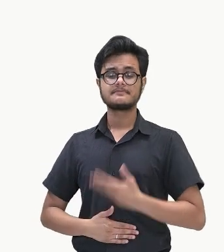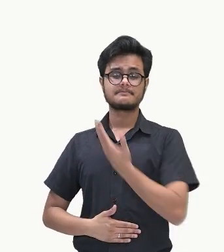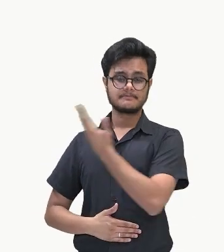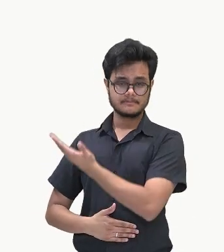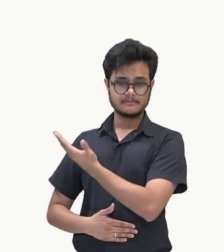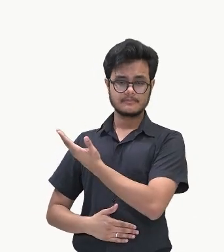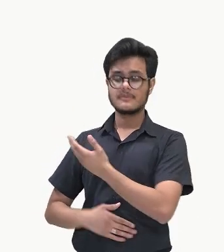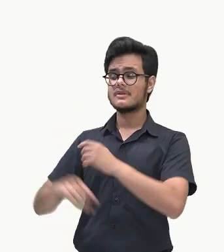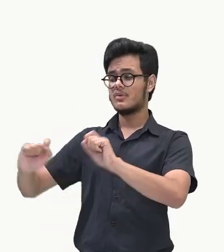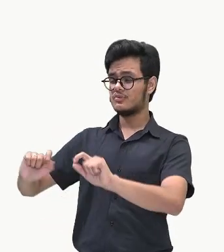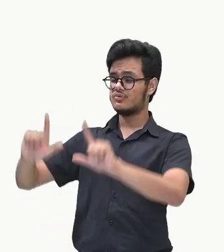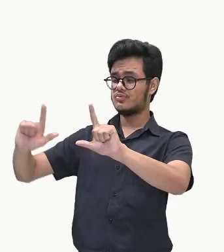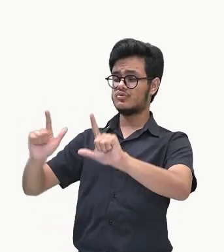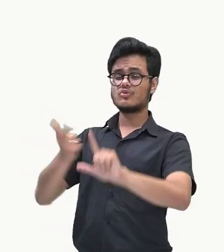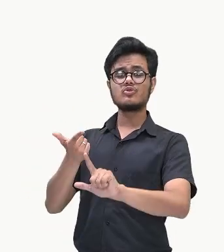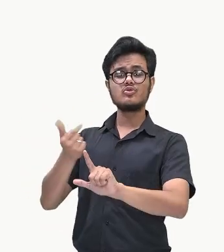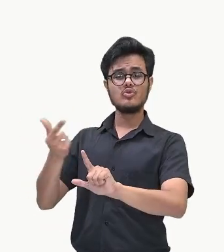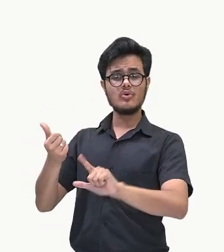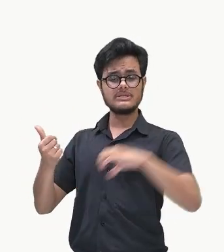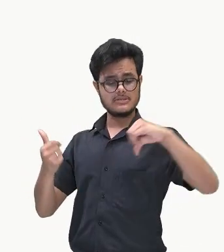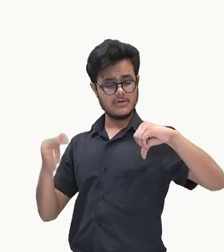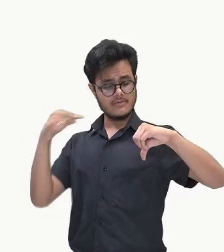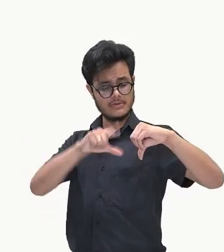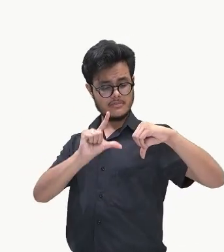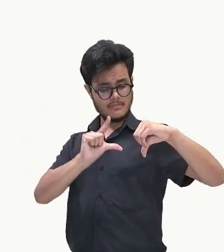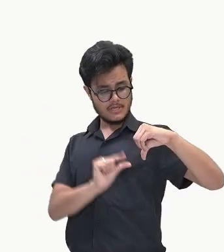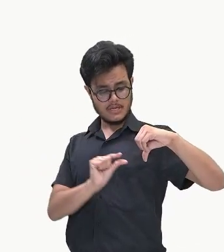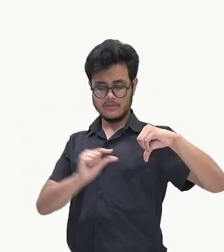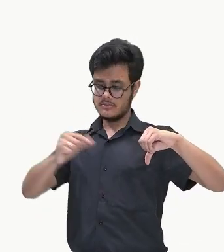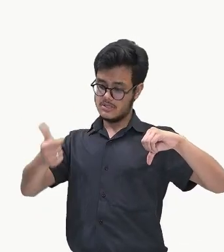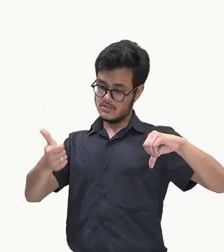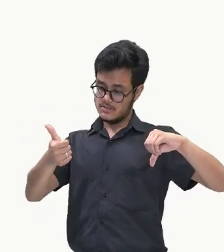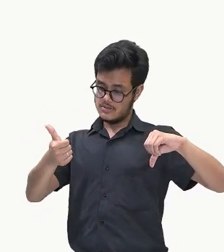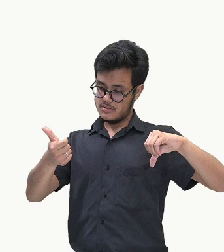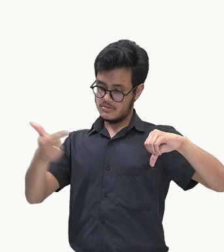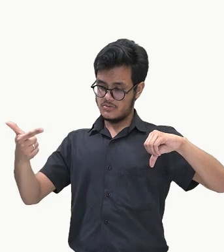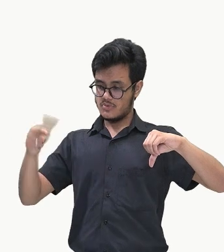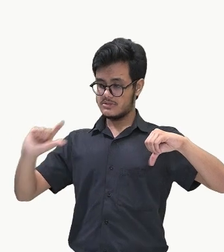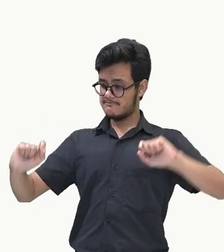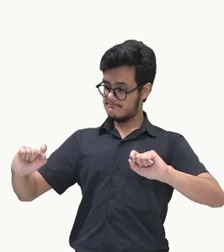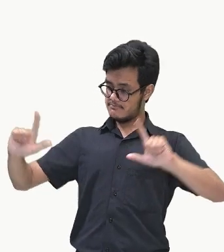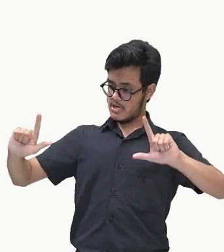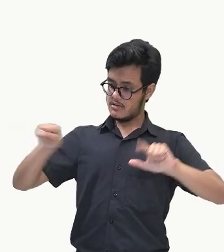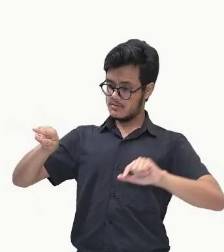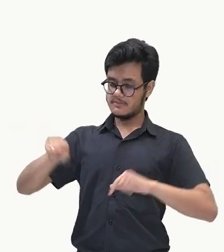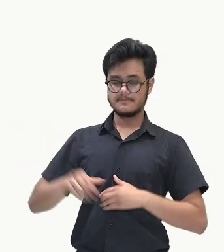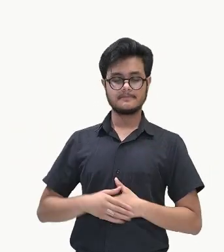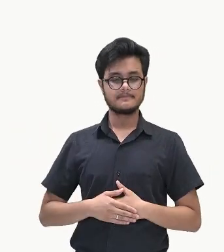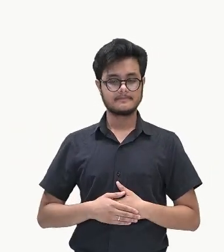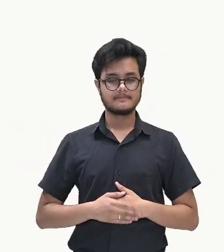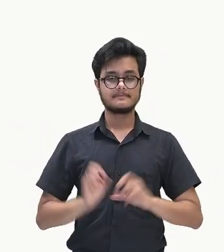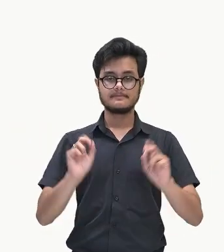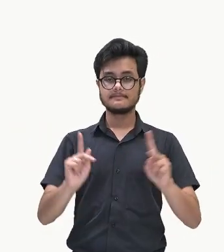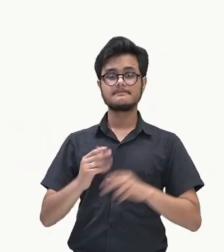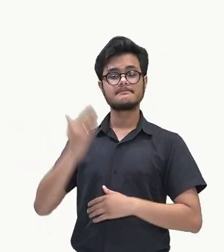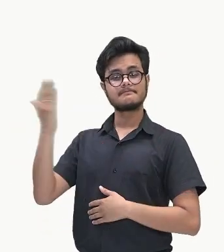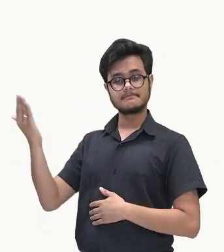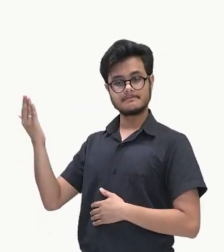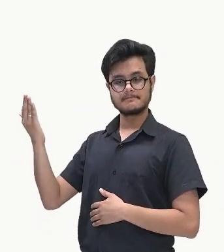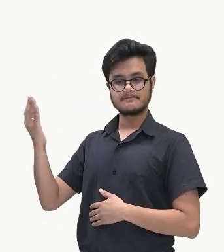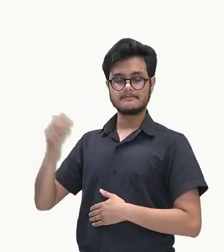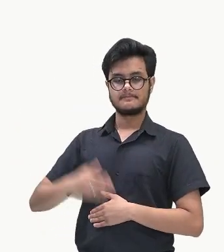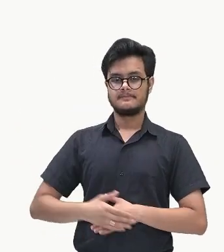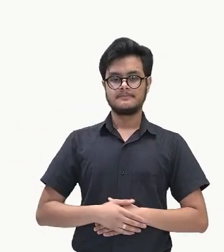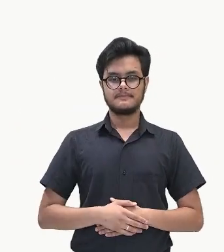9, então, por isso, esse sinal aqui, ó, raiz quarta de 9 é menor